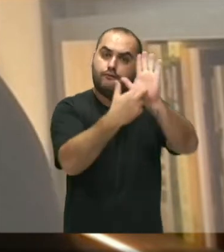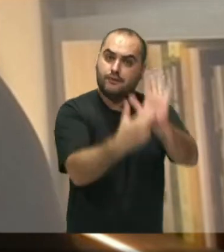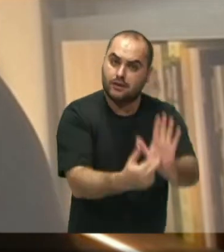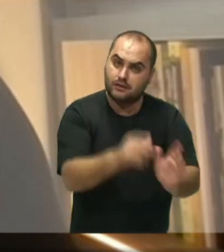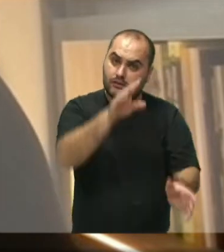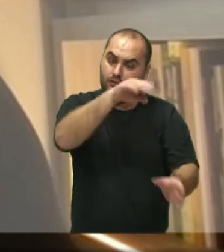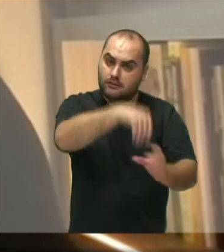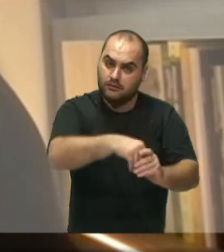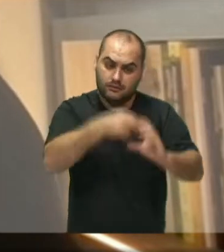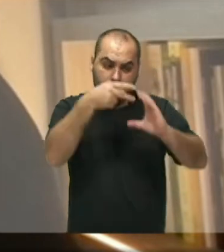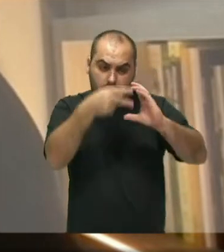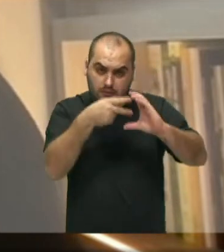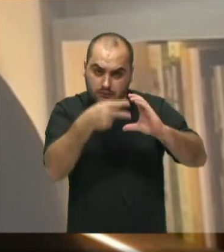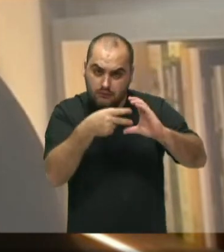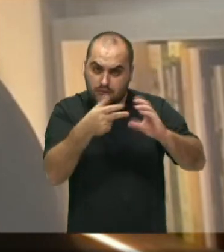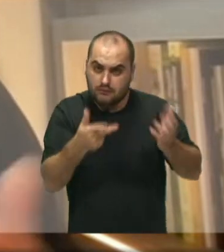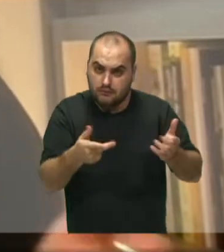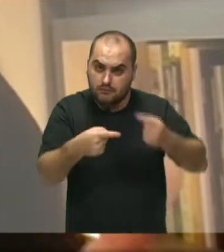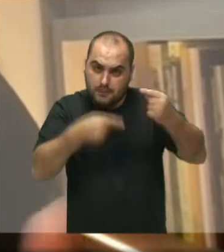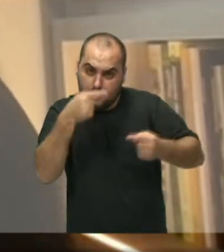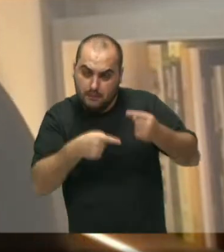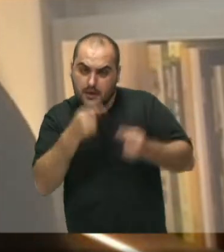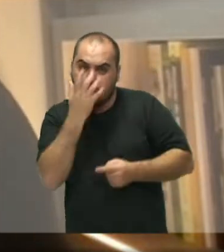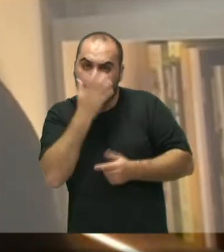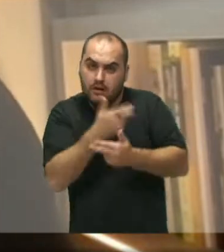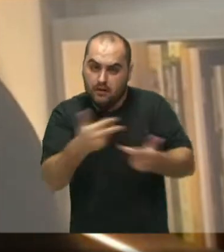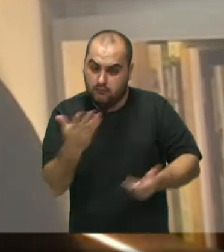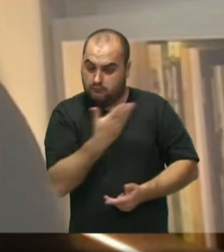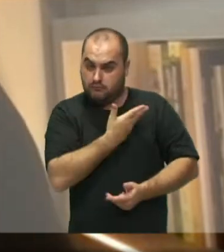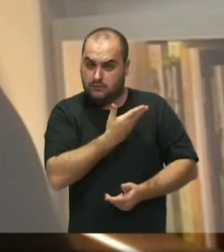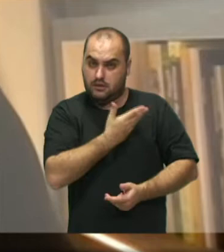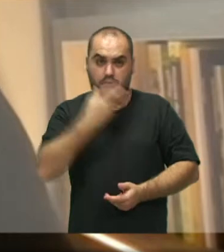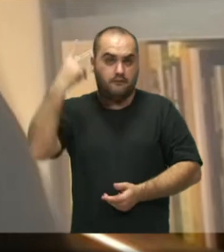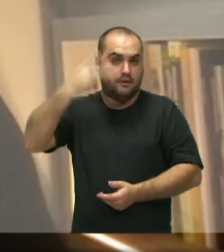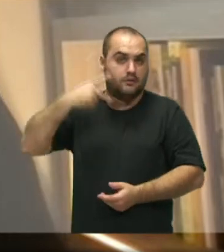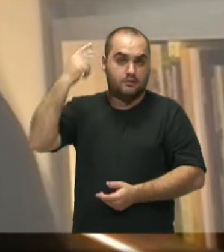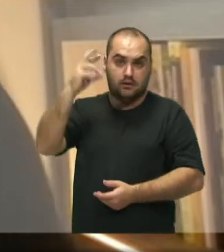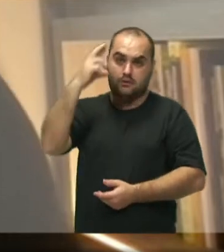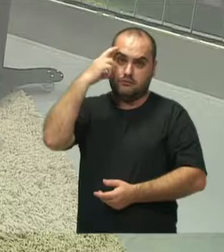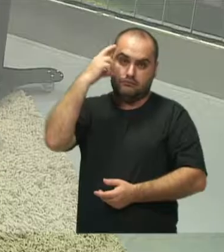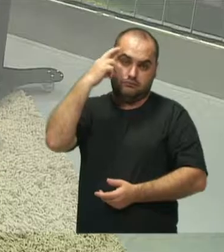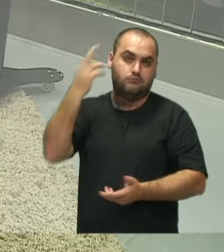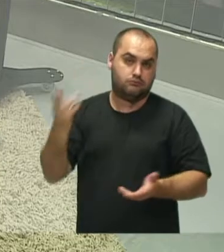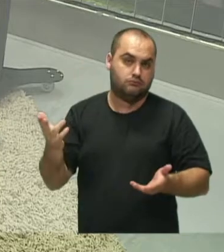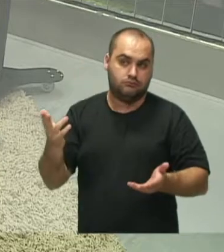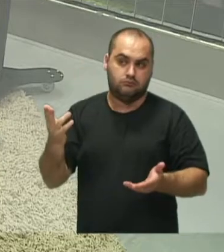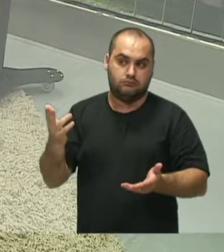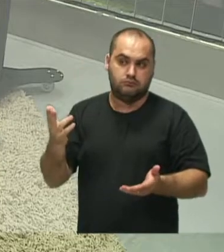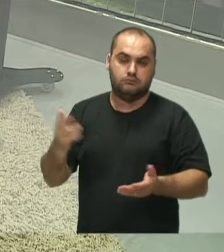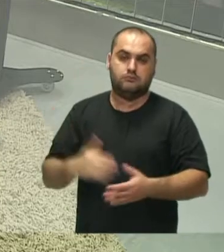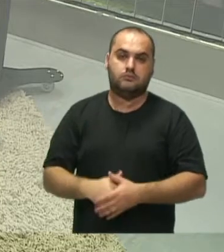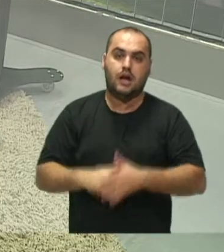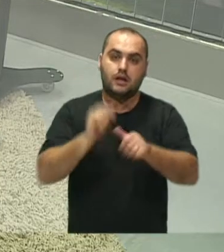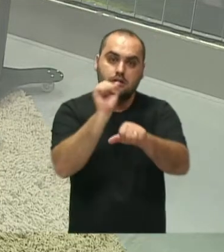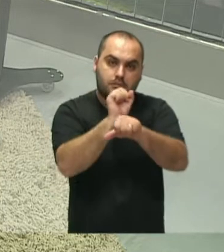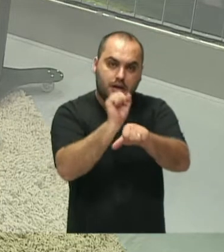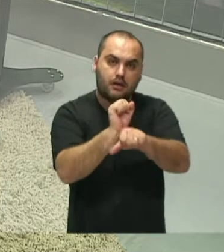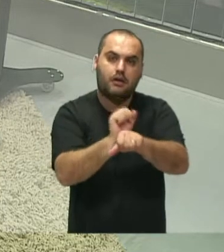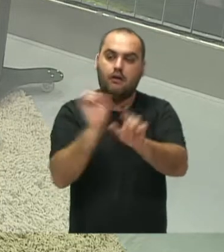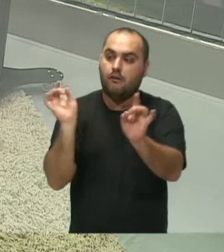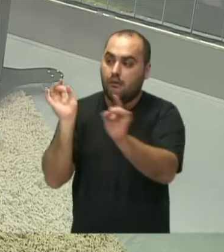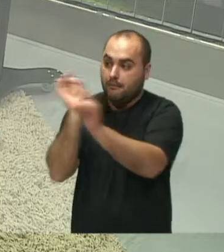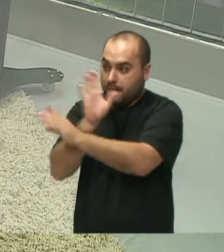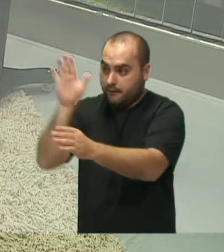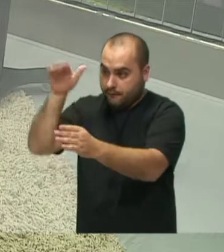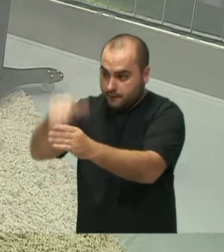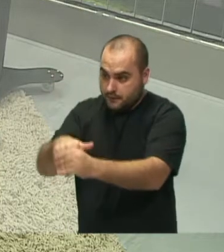dentro do Parlamento na discussão da questão animal como é a minha amiga vereadora Renata Narciso é então eu esperei o momento posterior